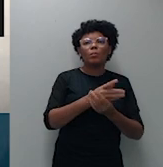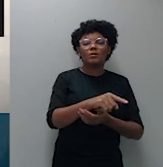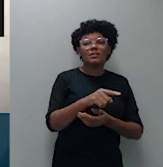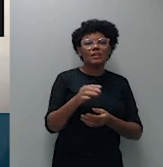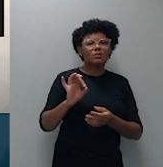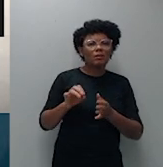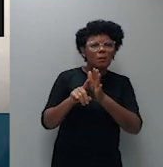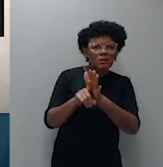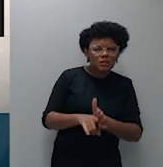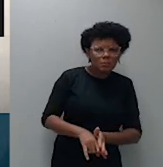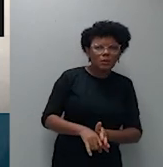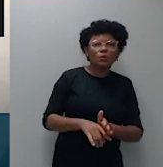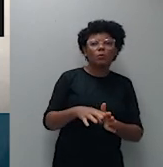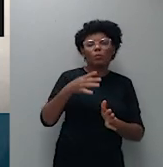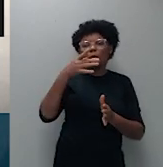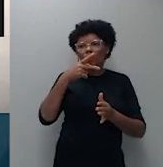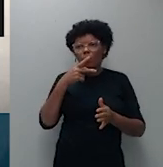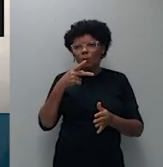Conexa